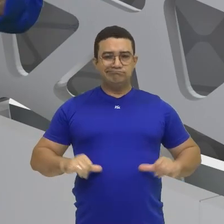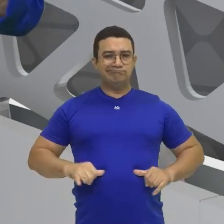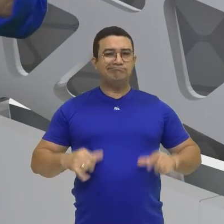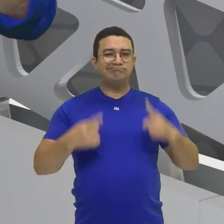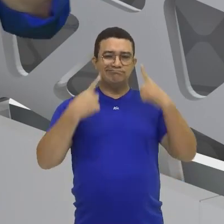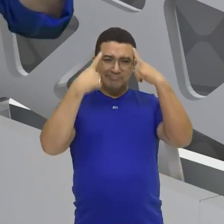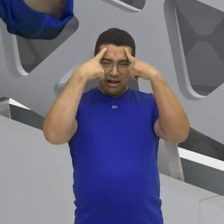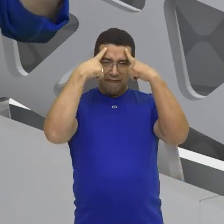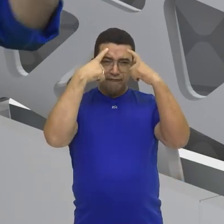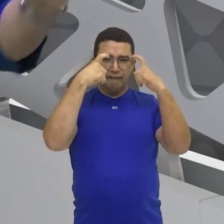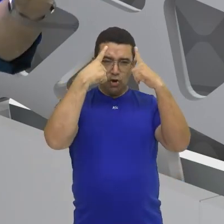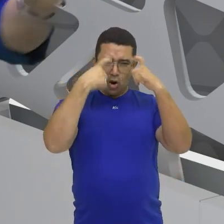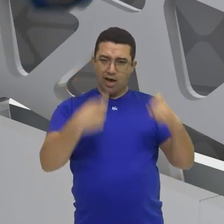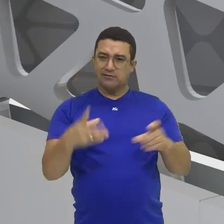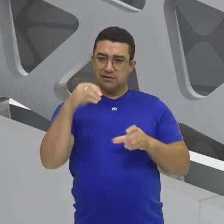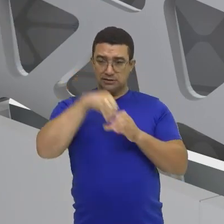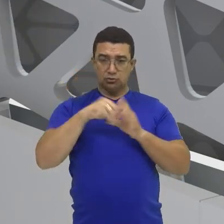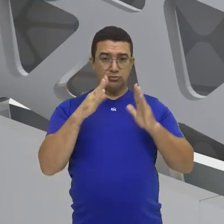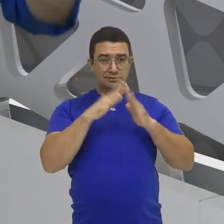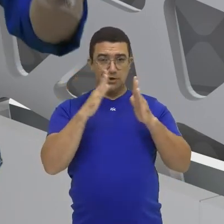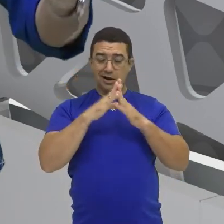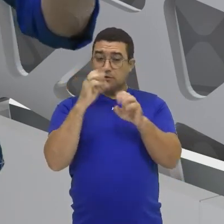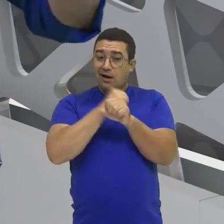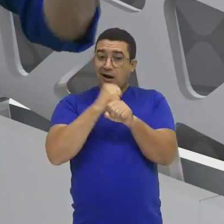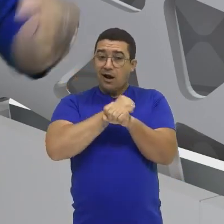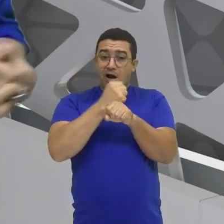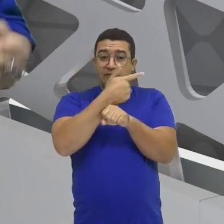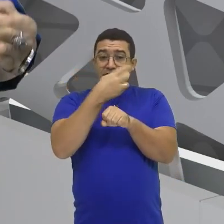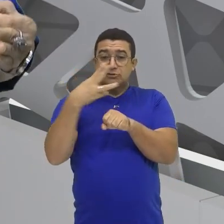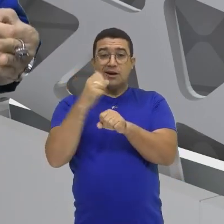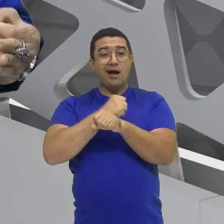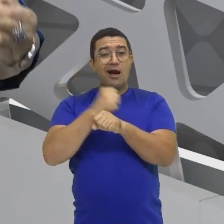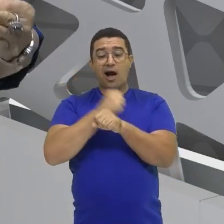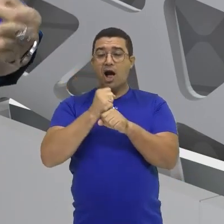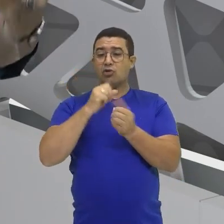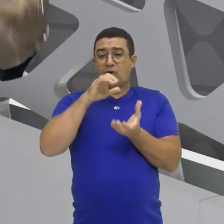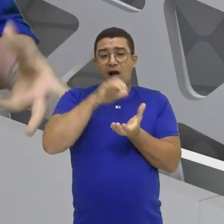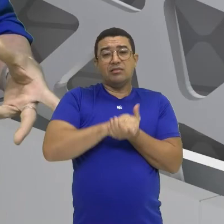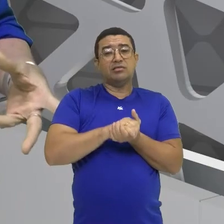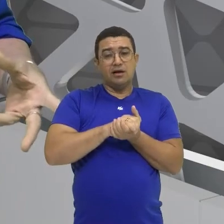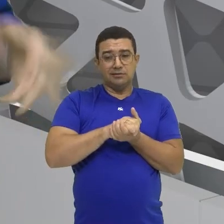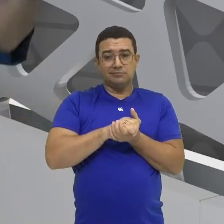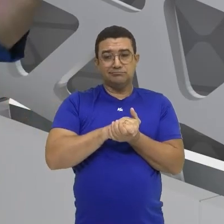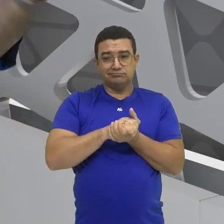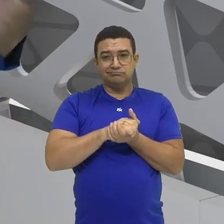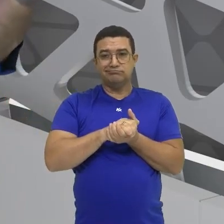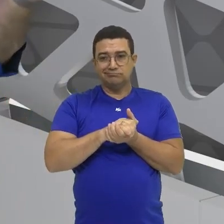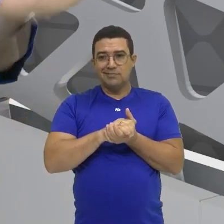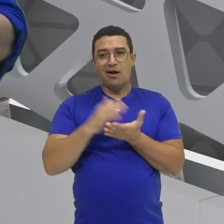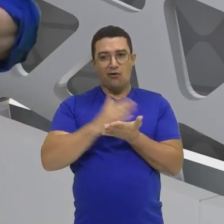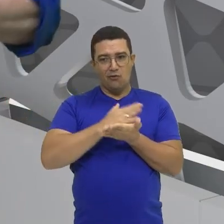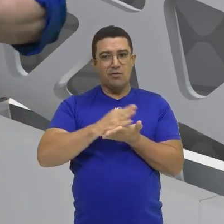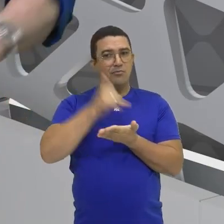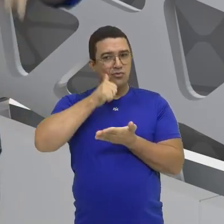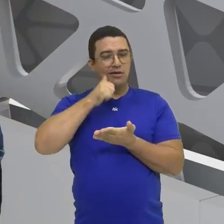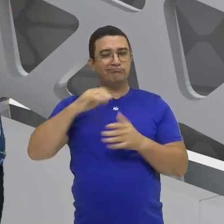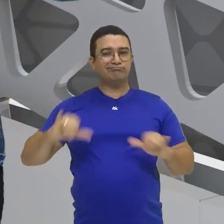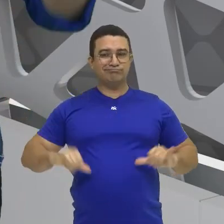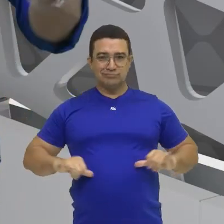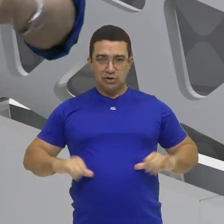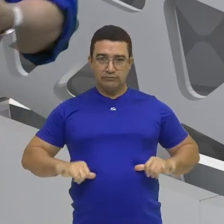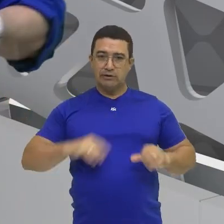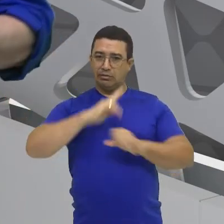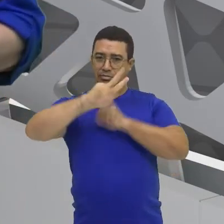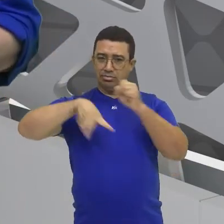sofreu violência doméstica durante 23 anos de casamento. Gente, tem mulher que faz isso, né? Que aguenta isso.